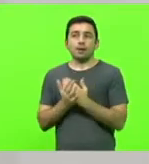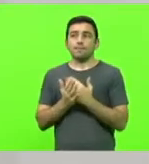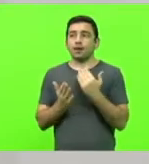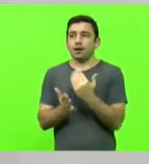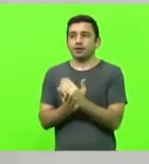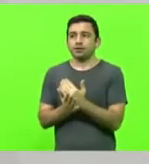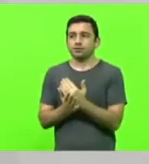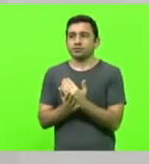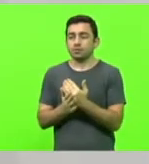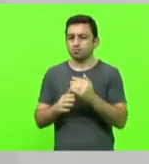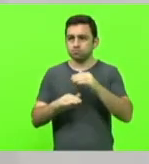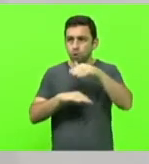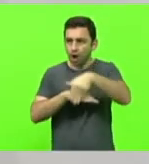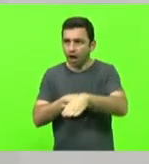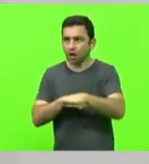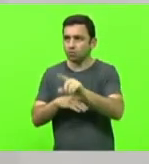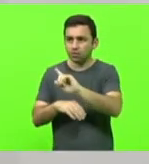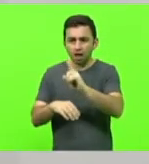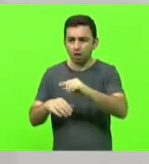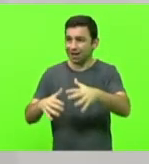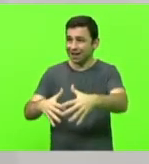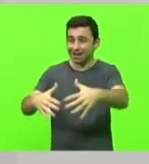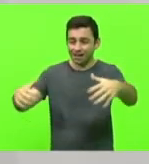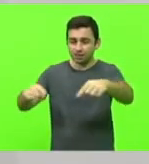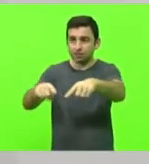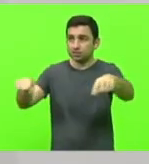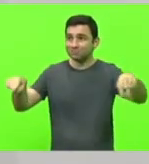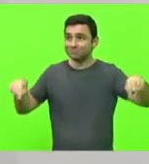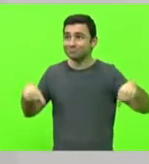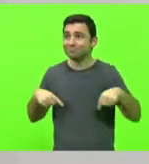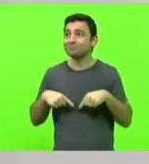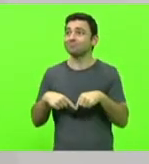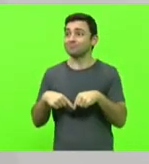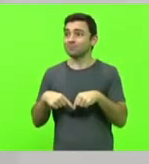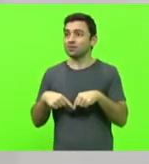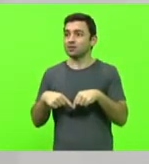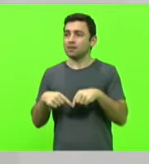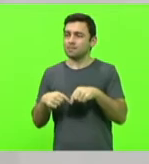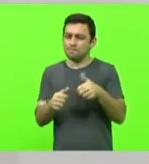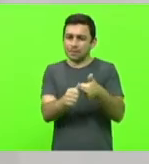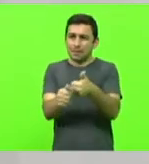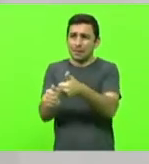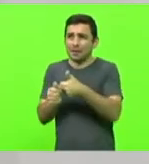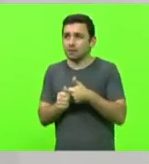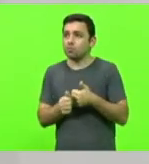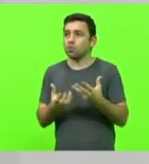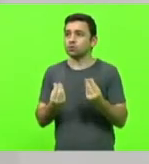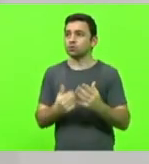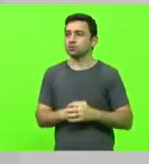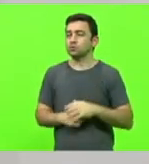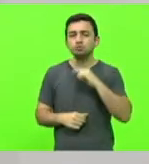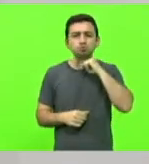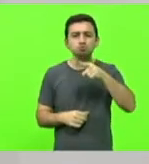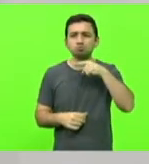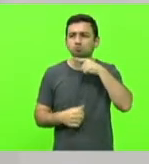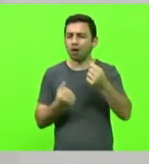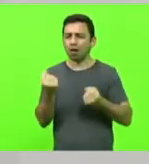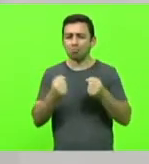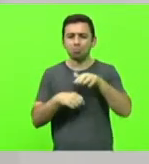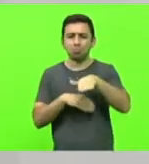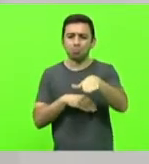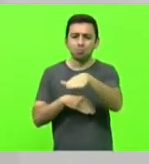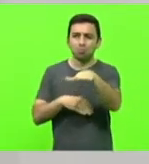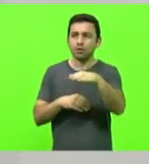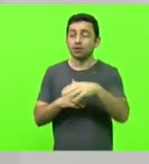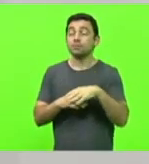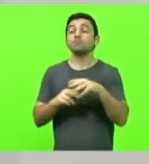aquilo já é cratera, e é cratera ao lado de cratera. Não tem mais como transitar. E é por isso que a